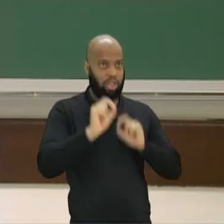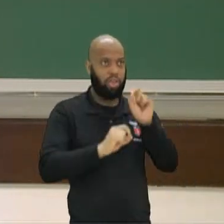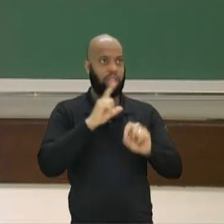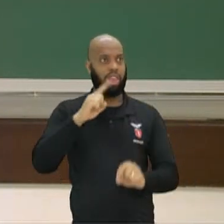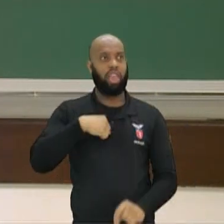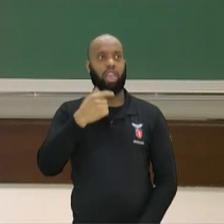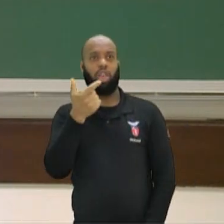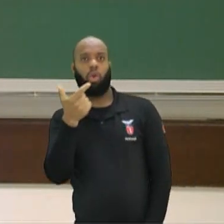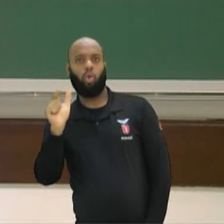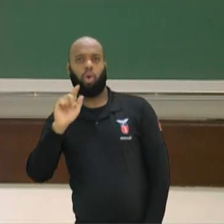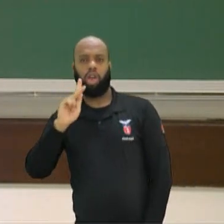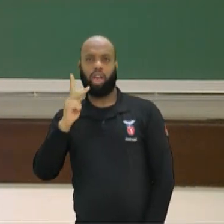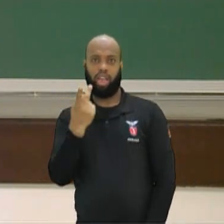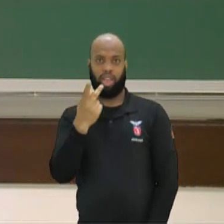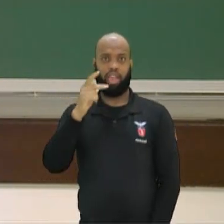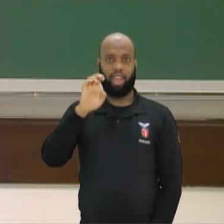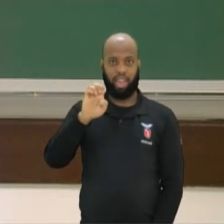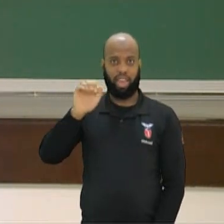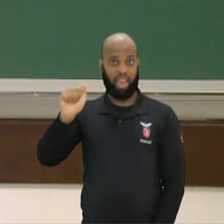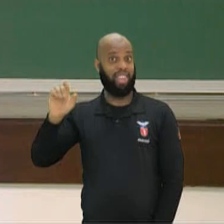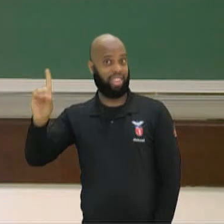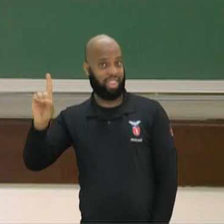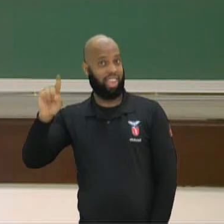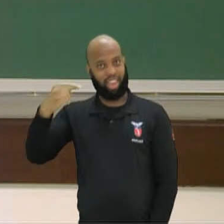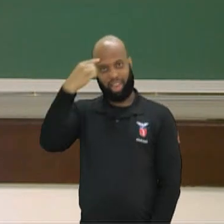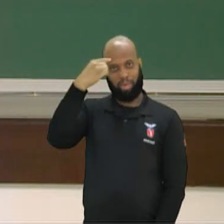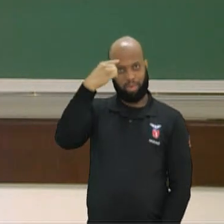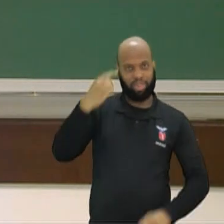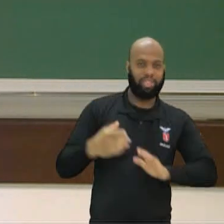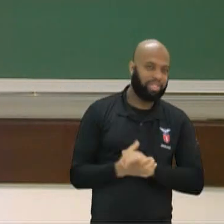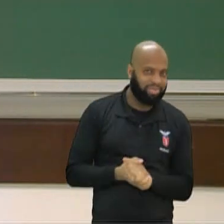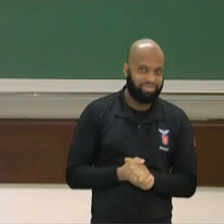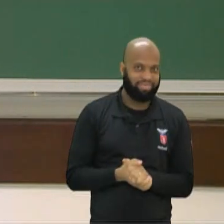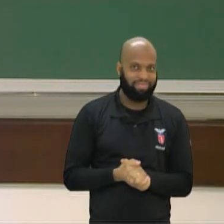fala head, H-E-A-D, né?